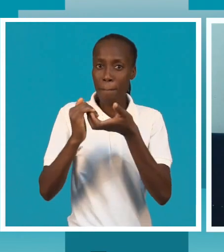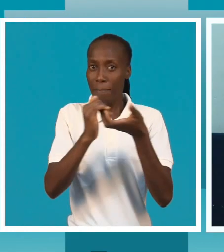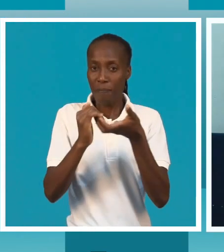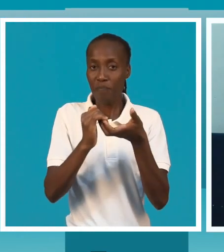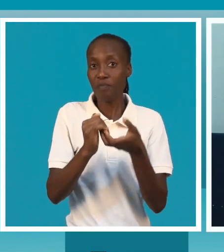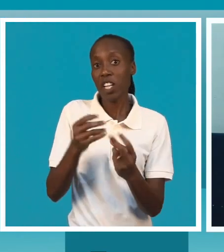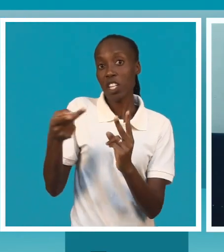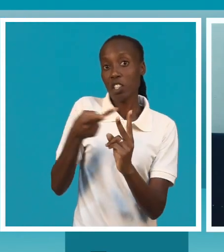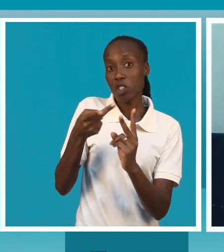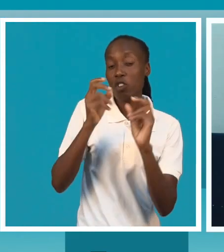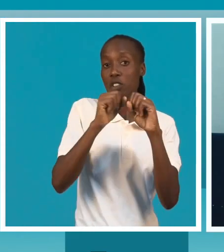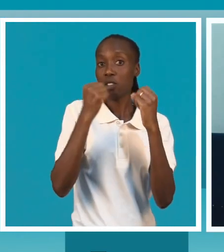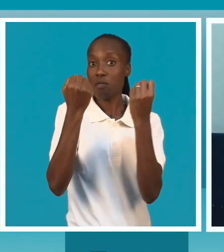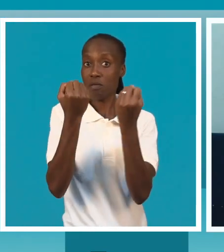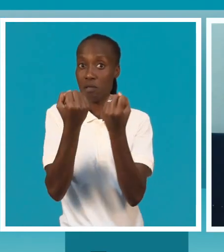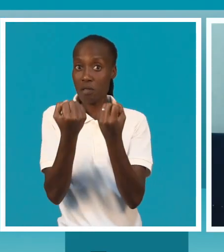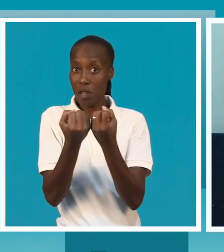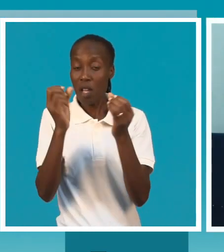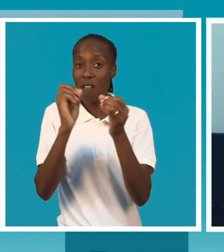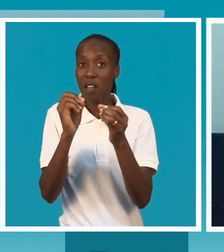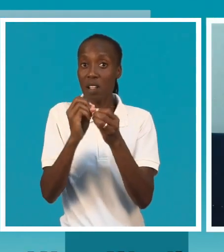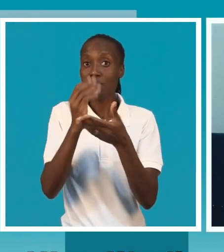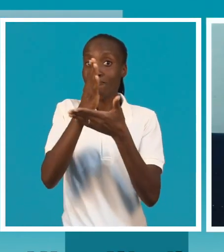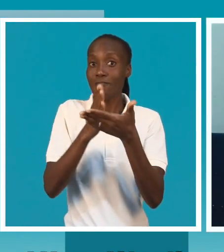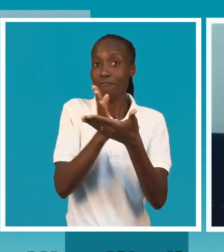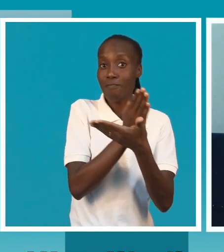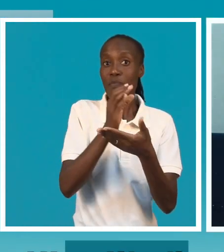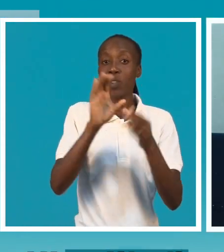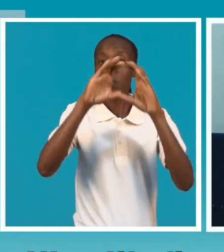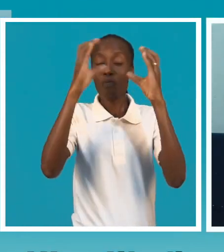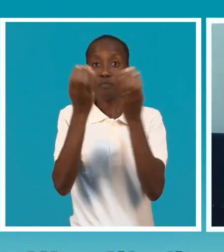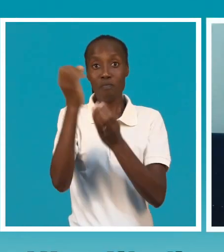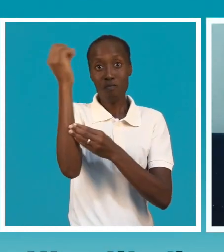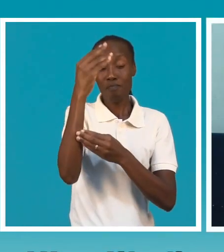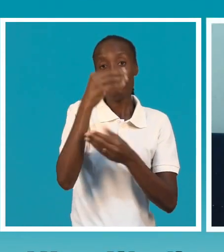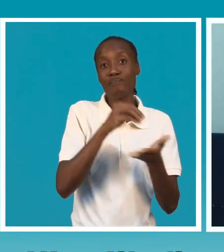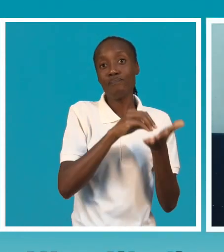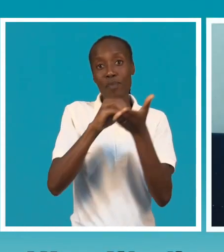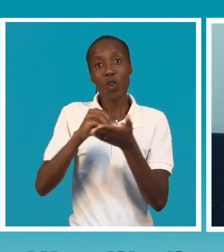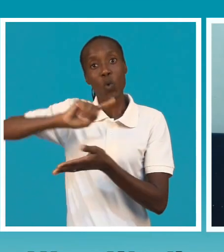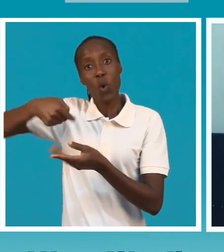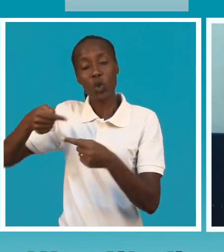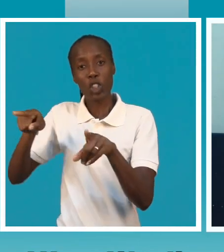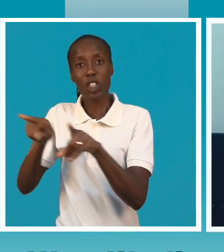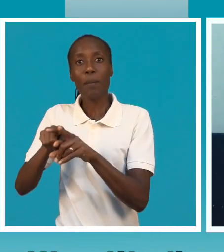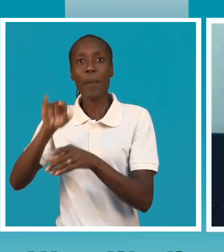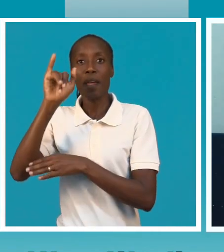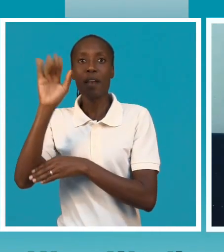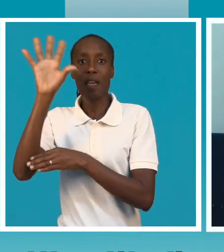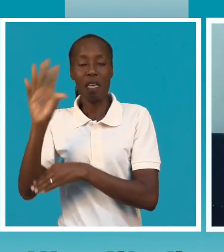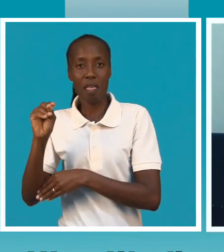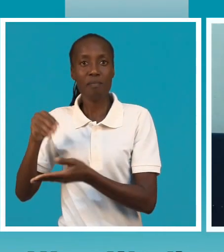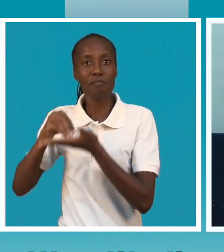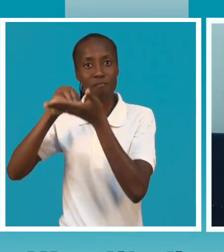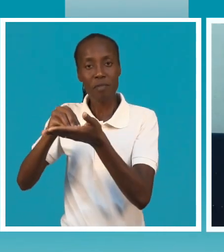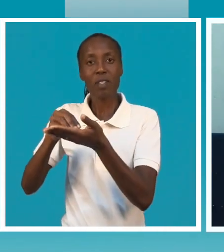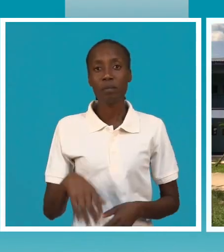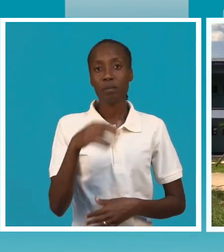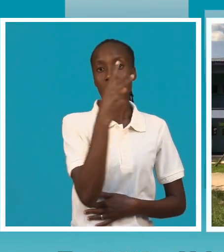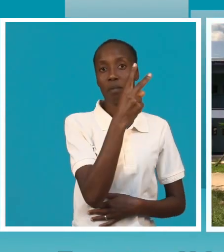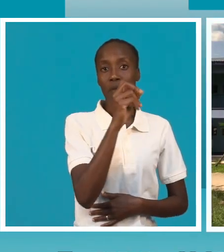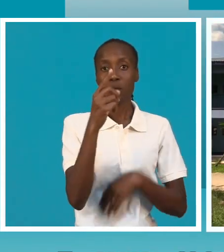a Yang África e a Lightford World, onde fazemos 50-50. A Yang África dá uma parte e a Lightford World dá a outra parte, para o estudante iniciar o seu próprio